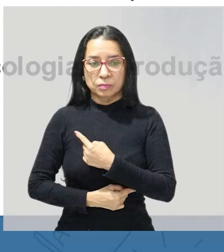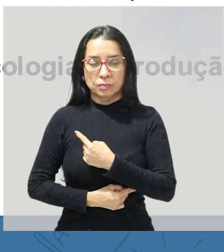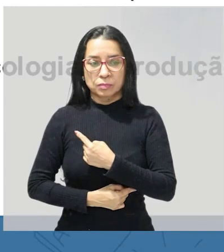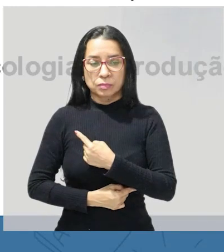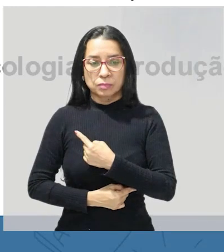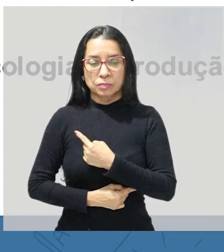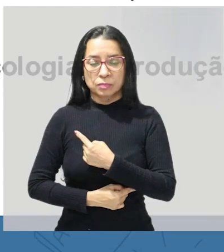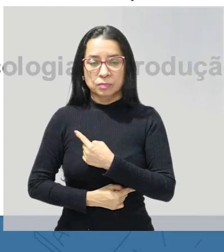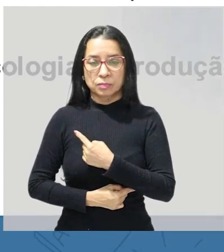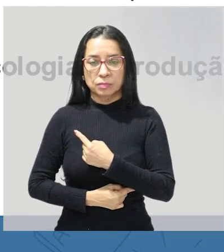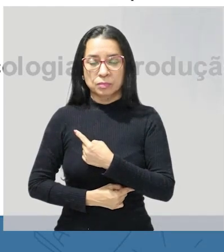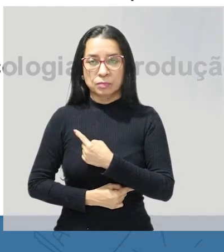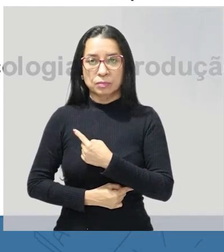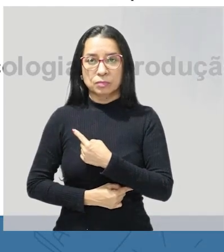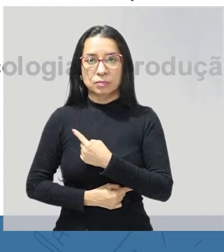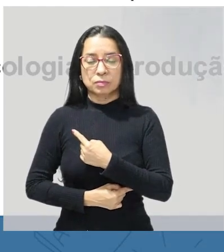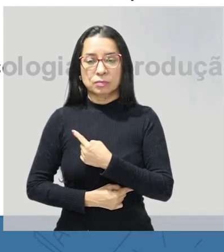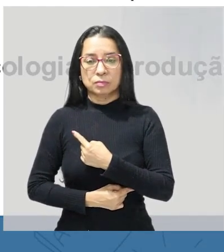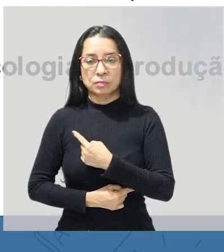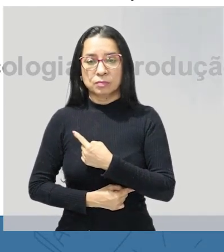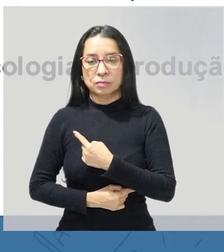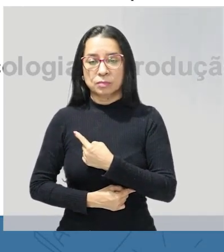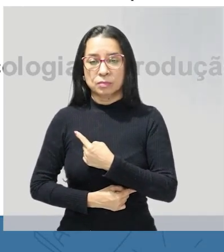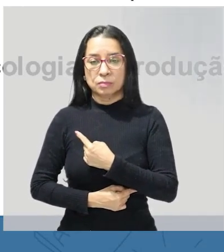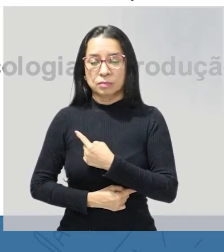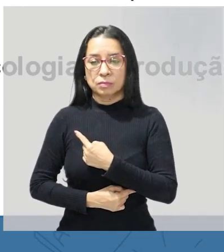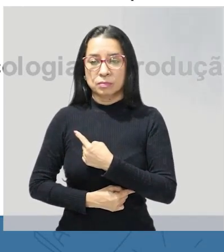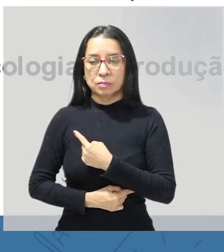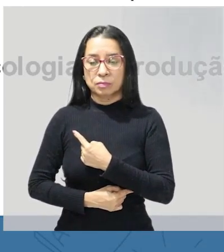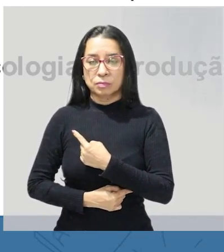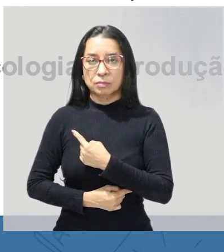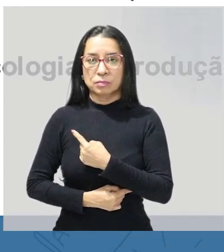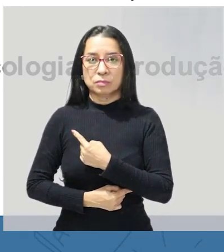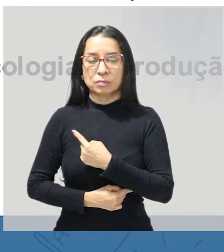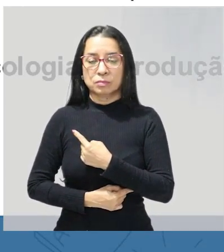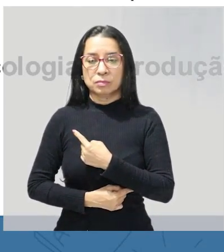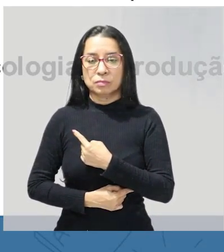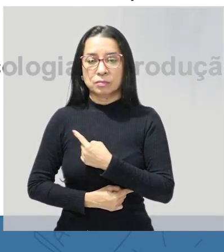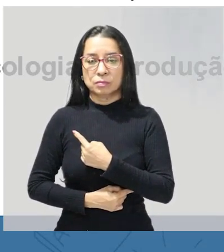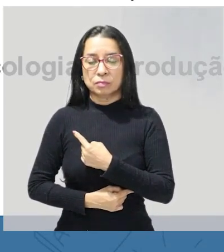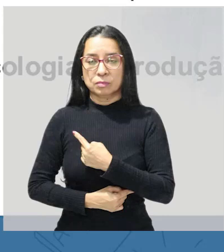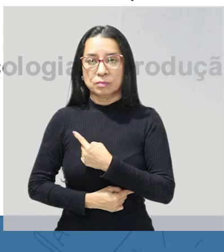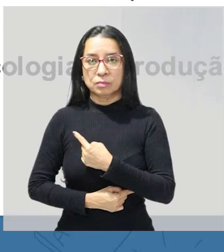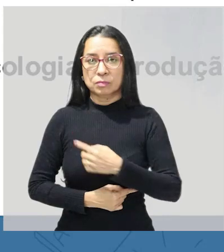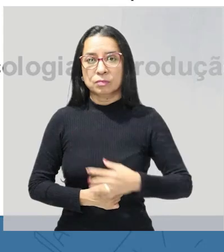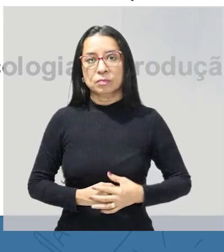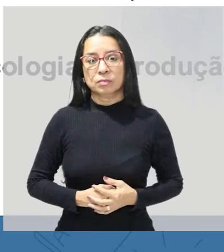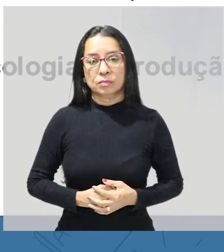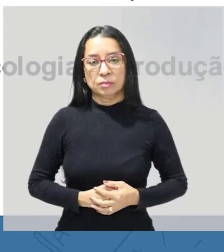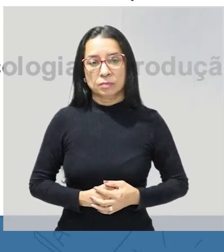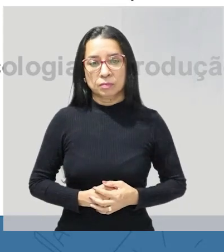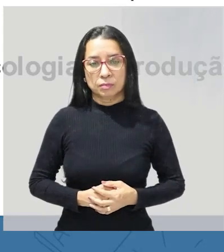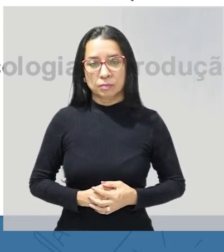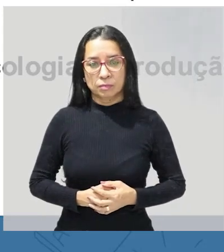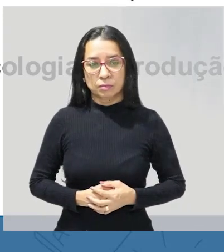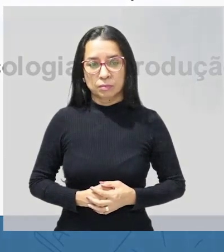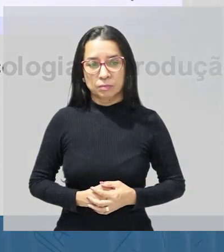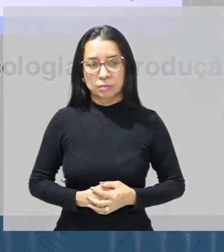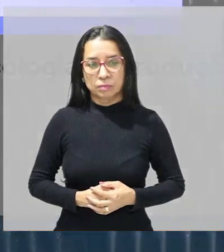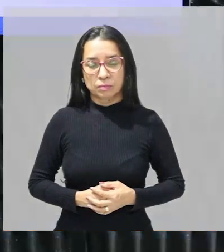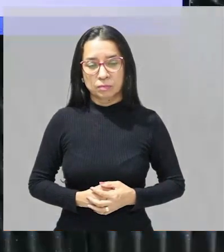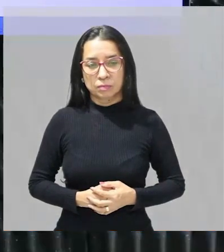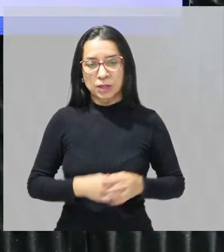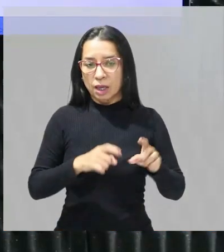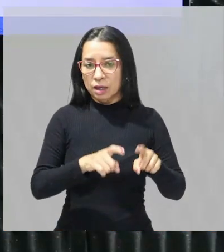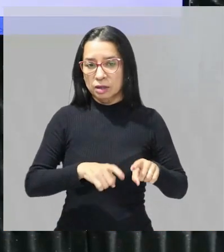alimentos estão ganhando relevância em diferentes partes do mundo. Muito bem. Abre aspas, a agricultura